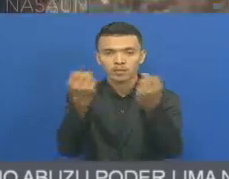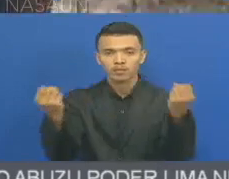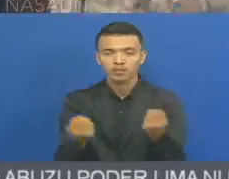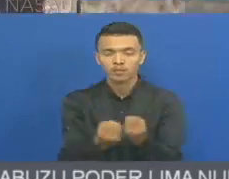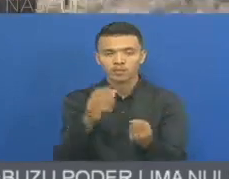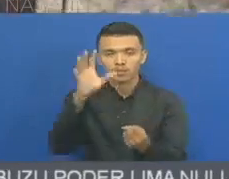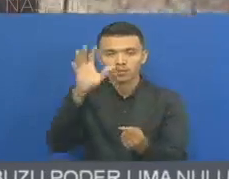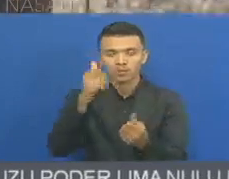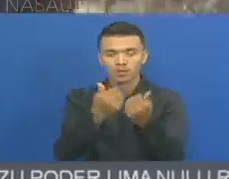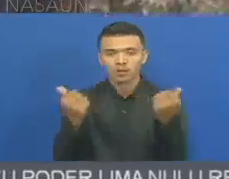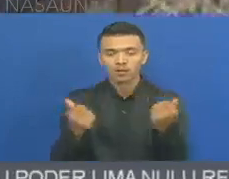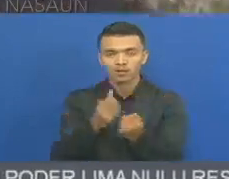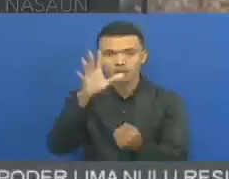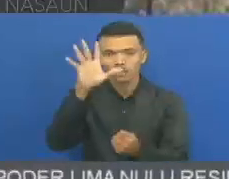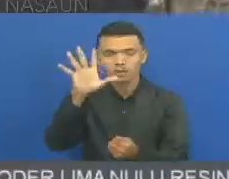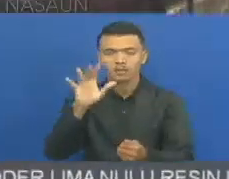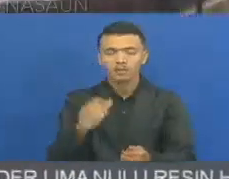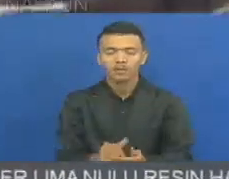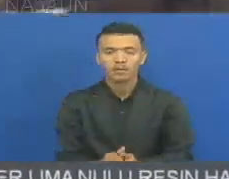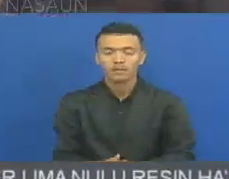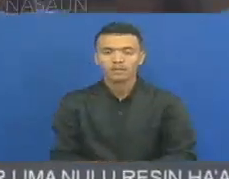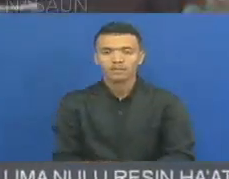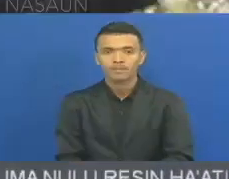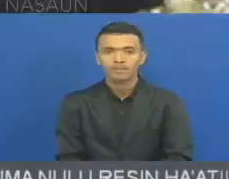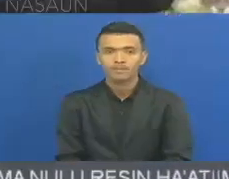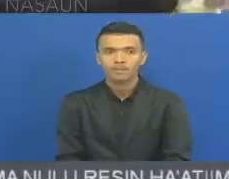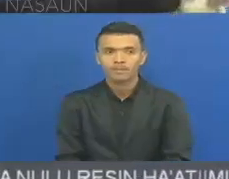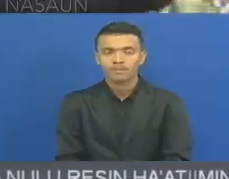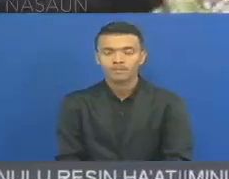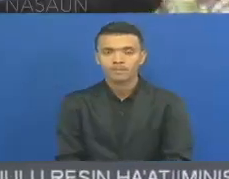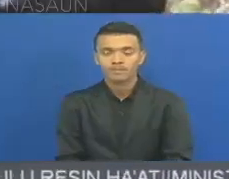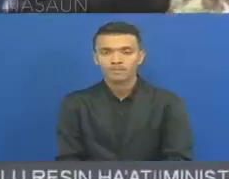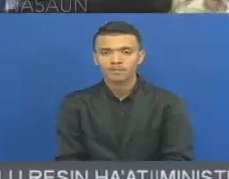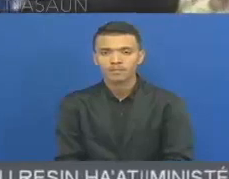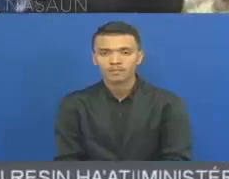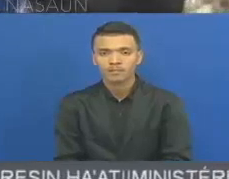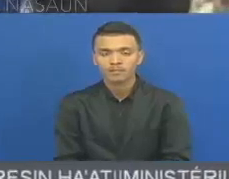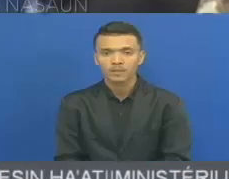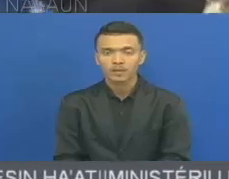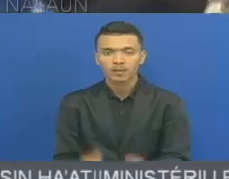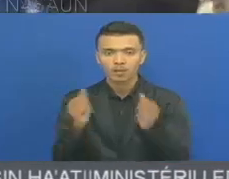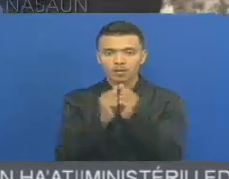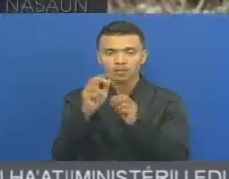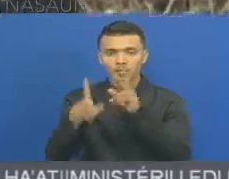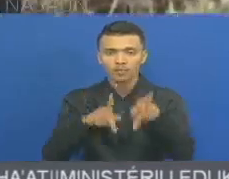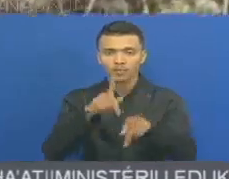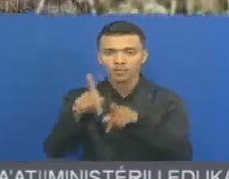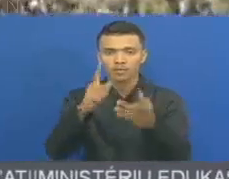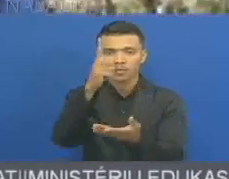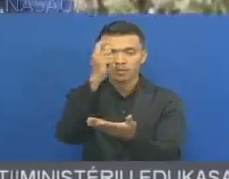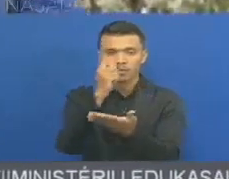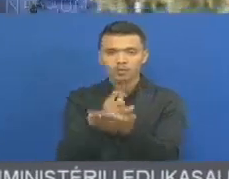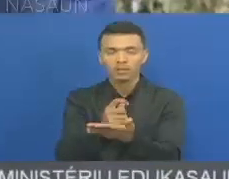Makahadesan. Aldeia Maluru, Matoloso, Loho Oang. Makaliku no Kailoibere, ho total populasaun rihung ida atus